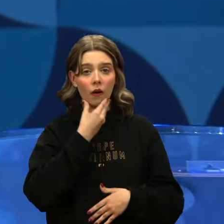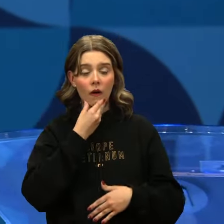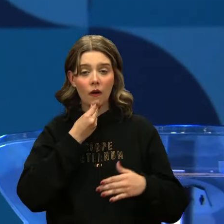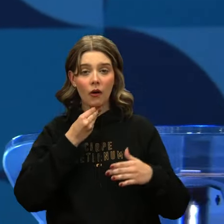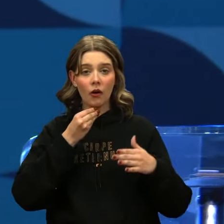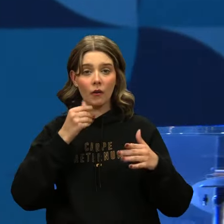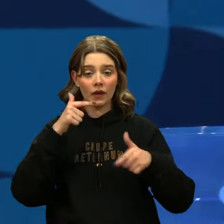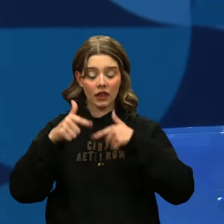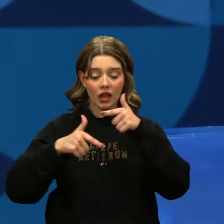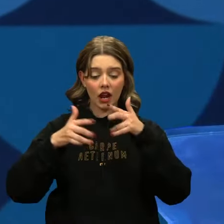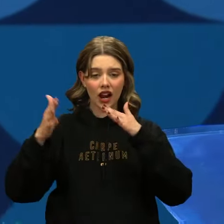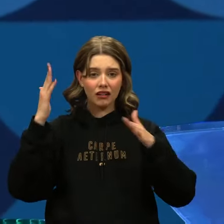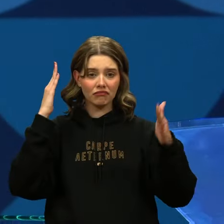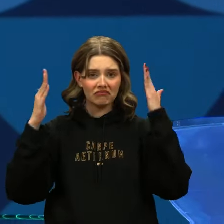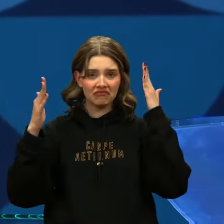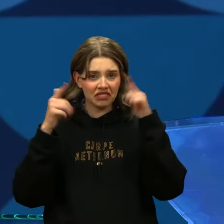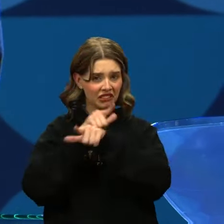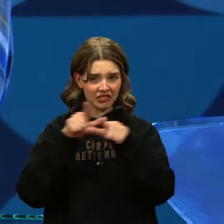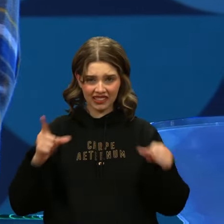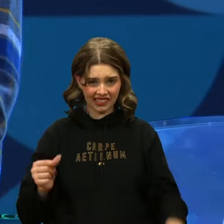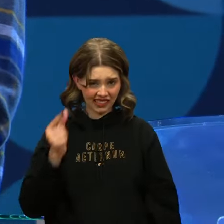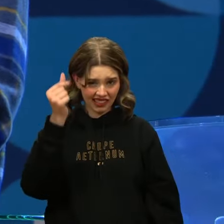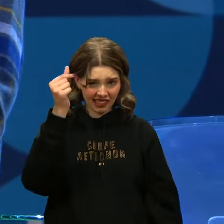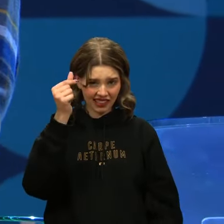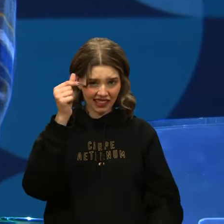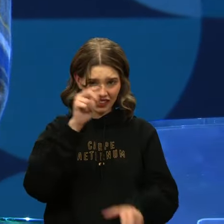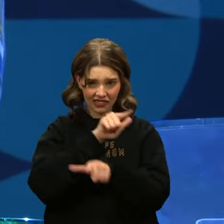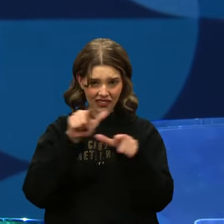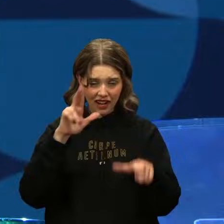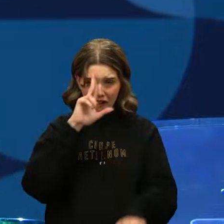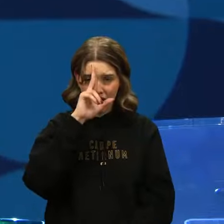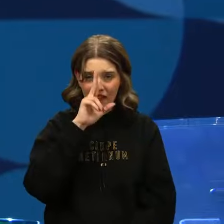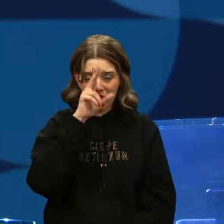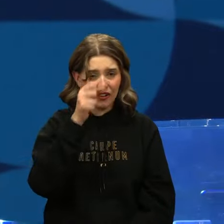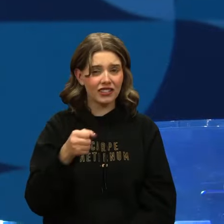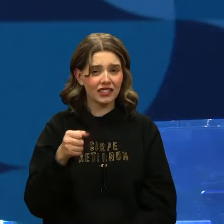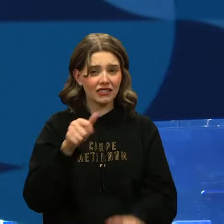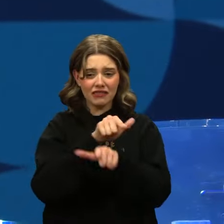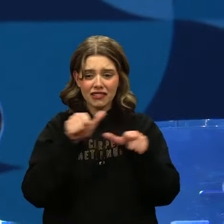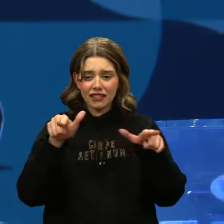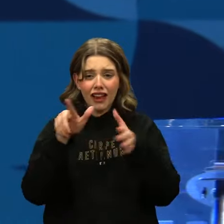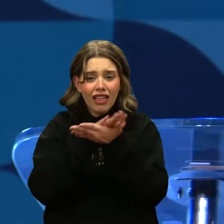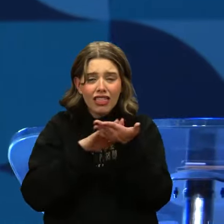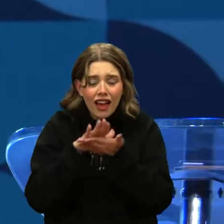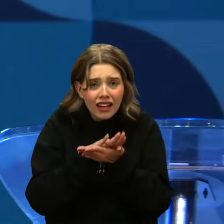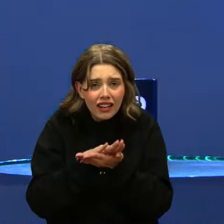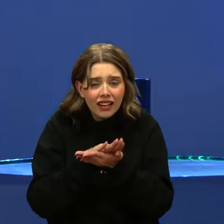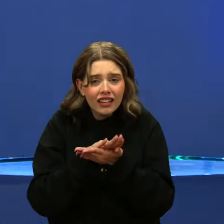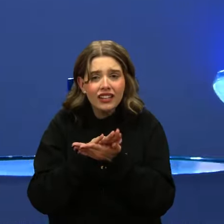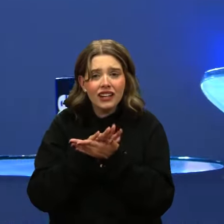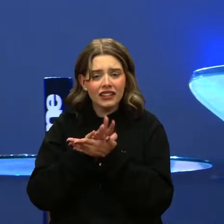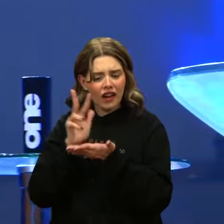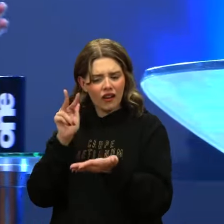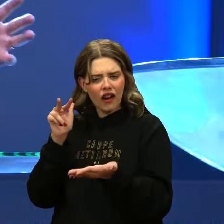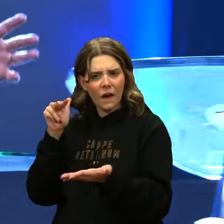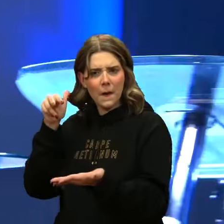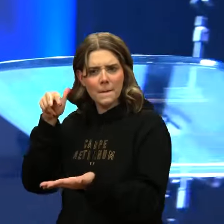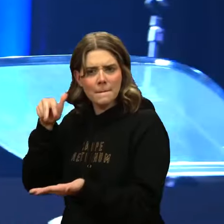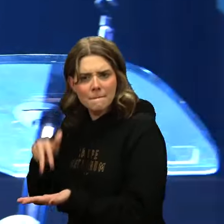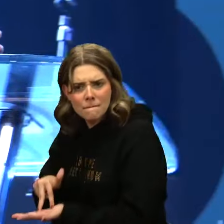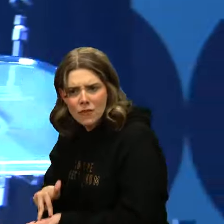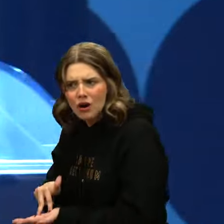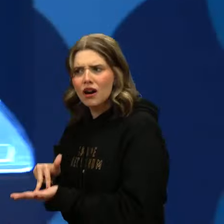uma grande visão, sem recurso, sem força, sem nome, sem reputação, estava lá fazendo o maior